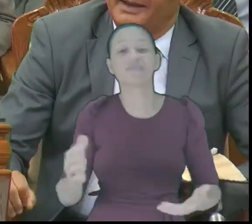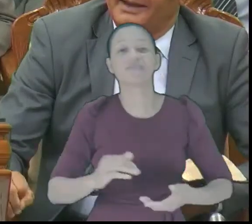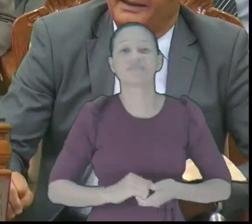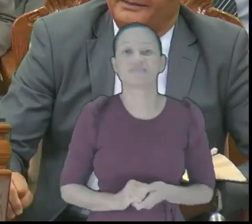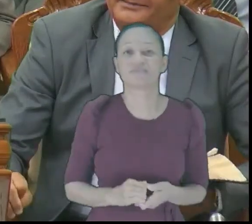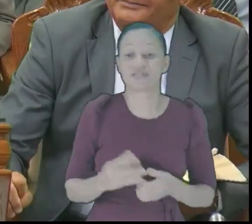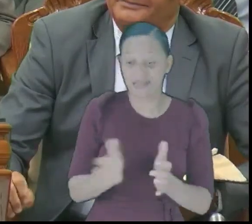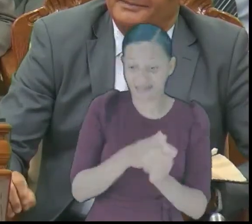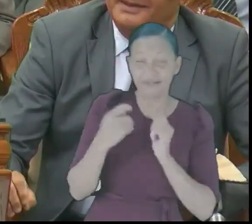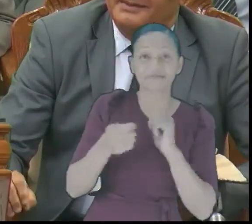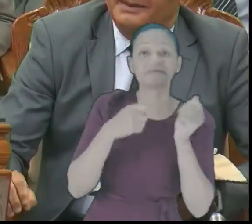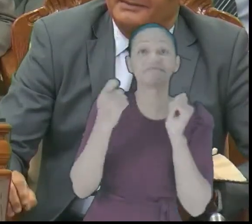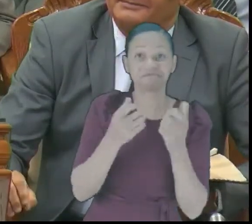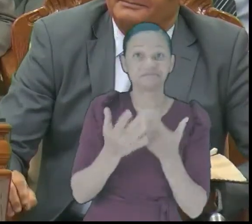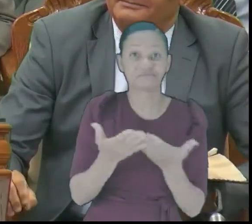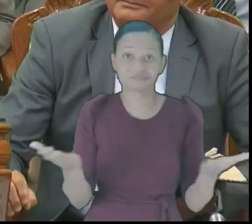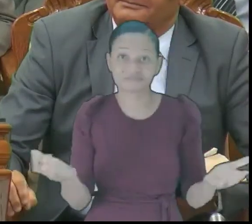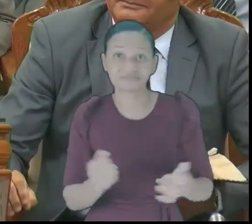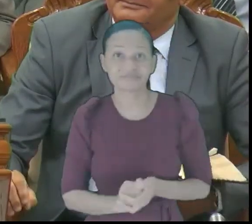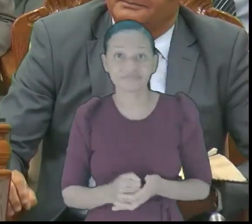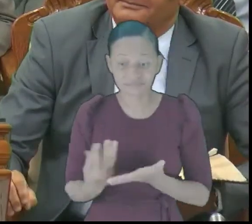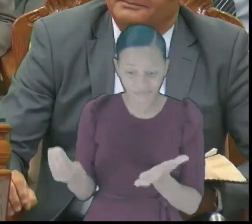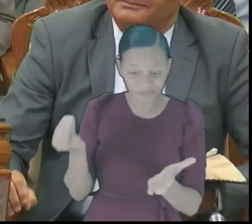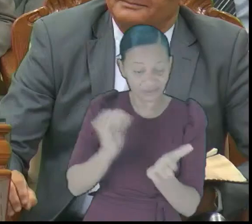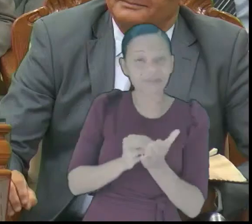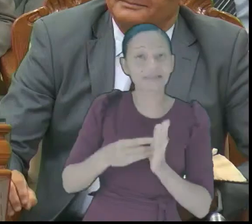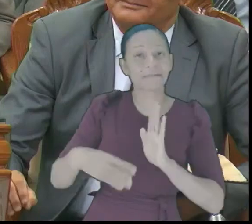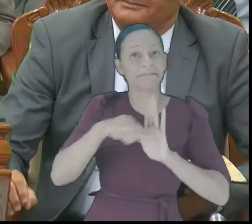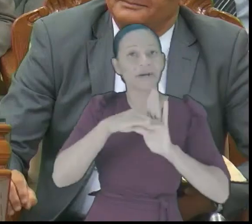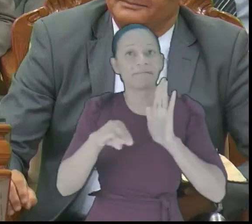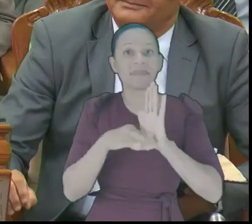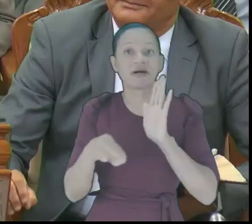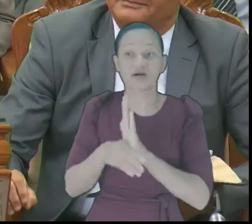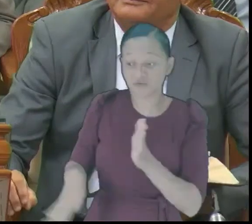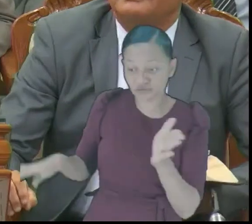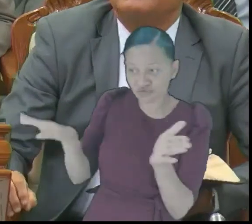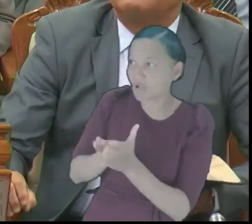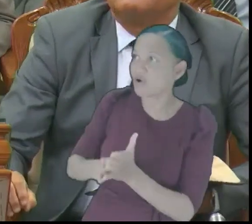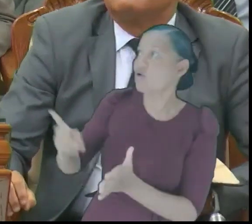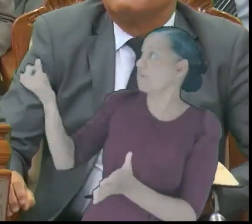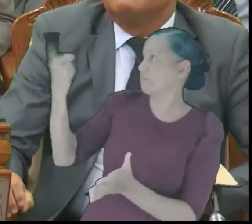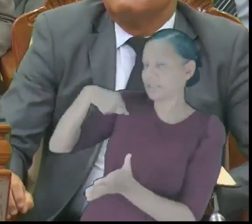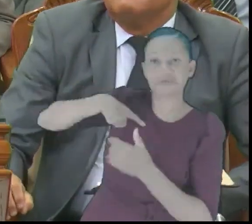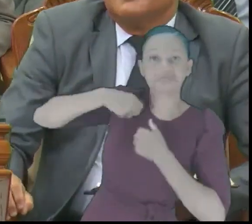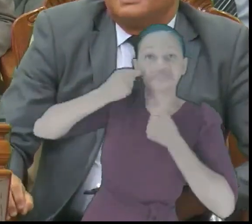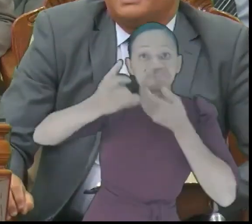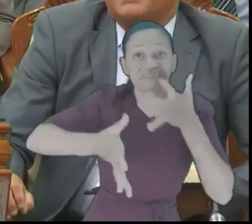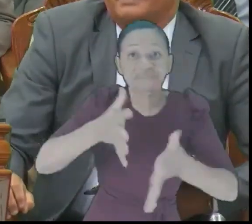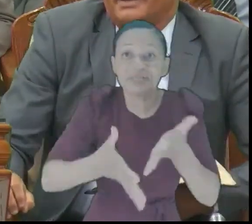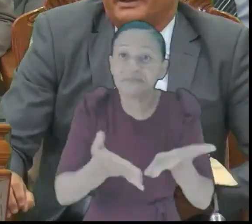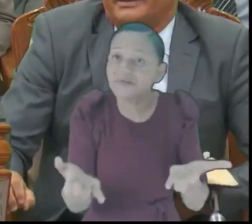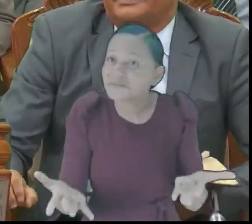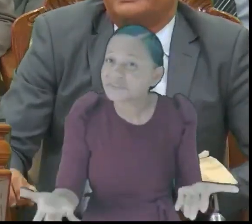Quem diz aleluia? Irmão, não estava no meu projeto não, chegou agora quentinho.